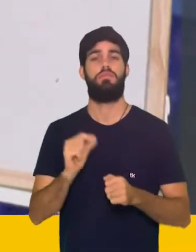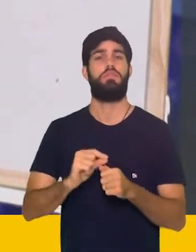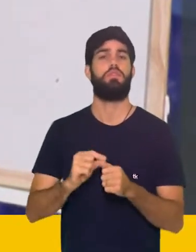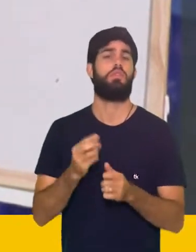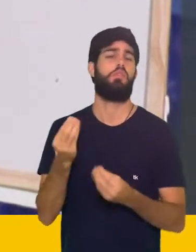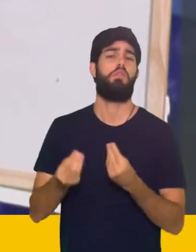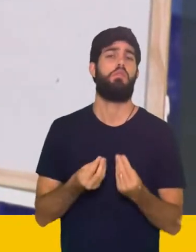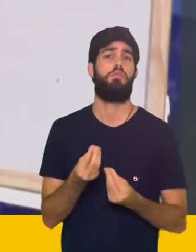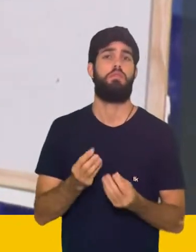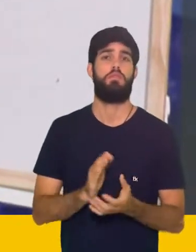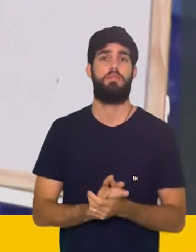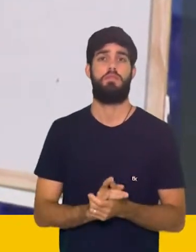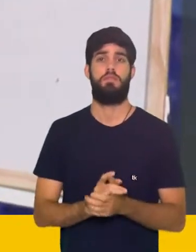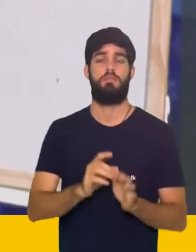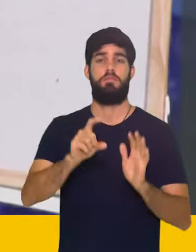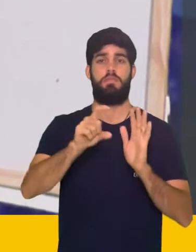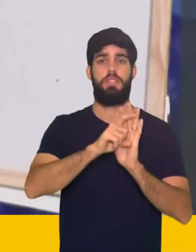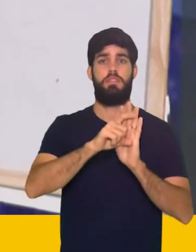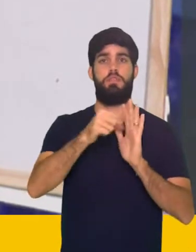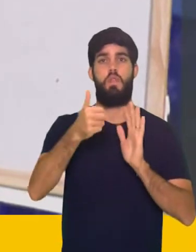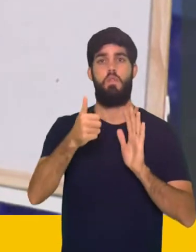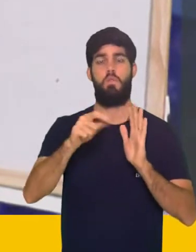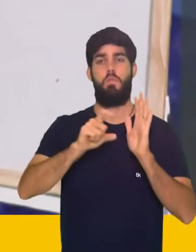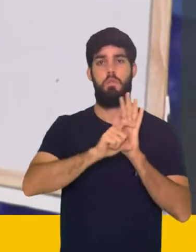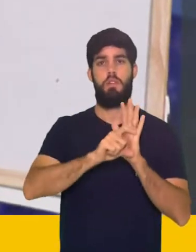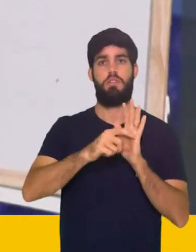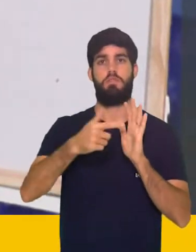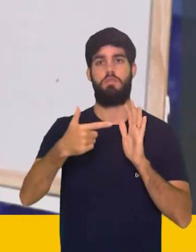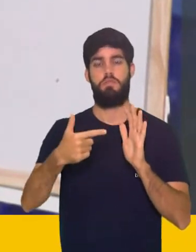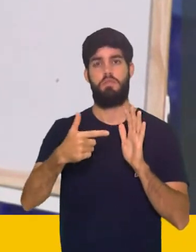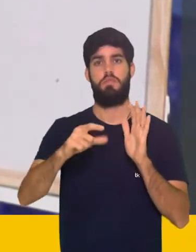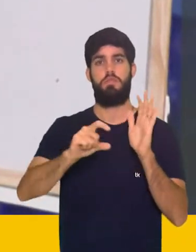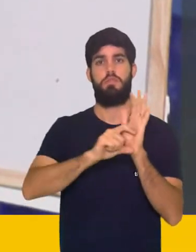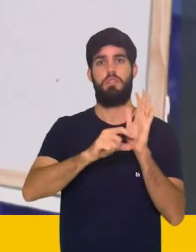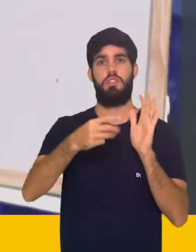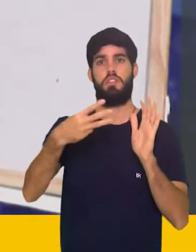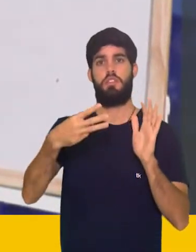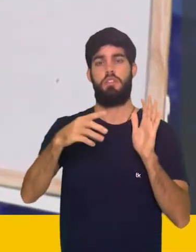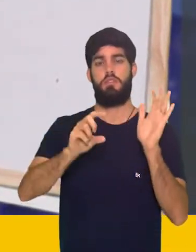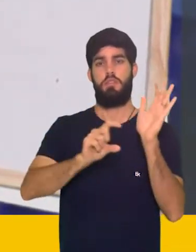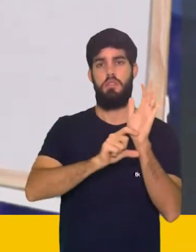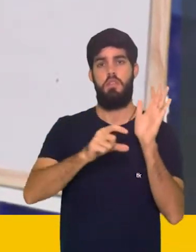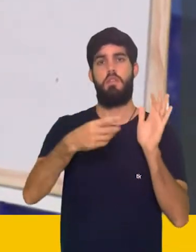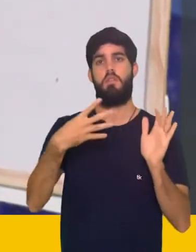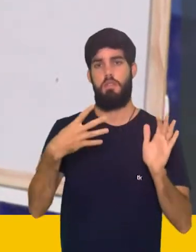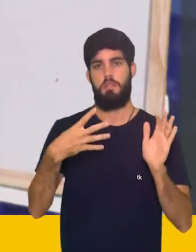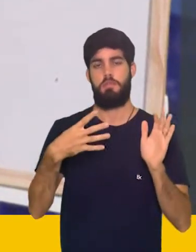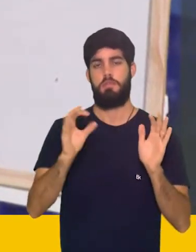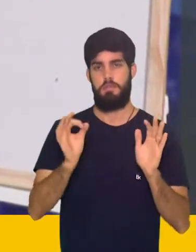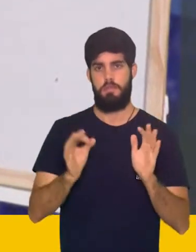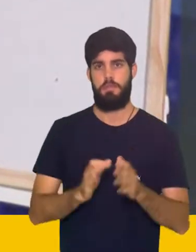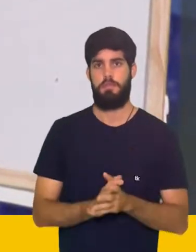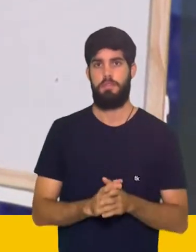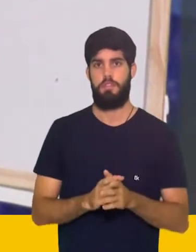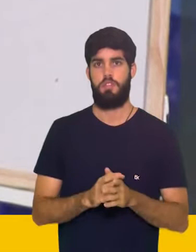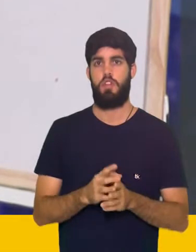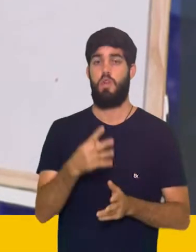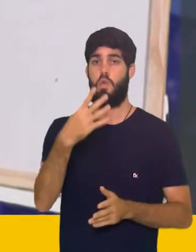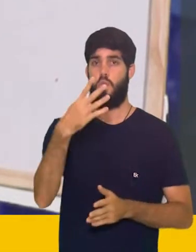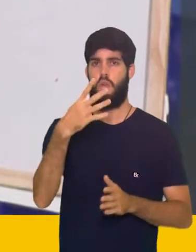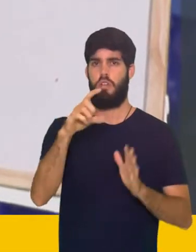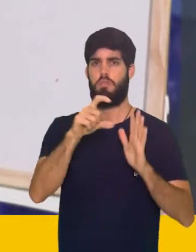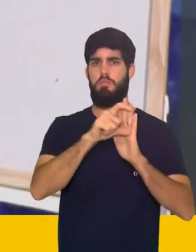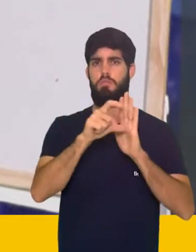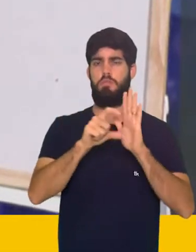assim. Parágrafo 1, parágrafo 2, parágrafo 3 e 4. 4 parágrafos,